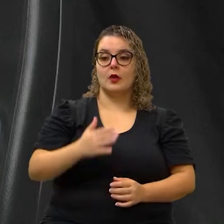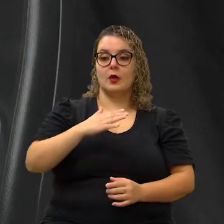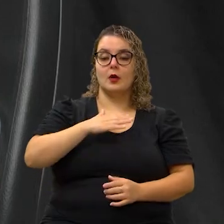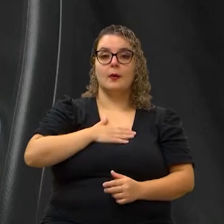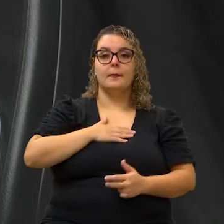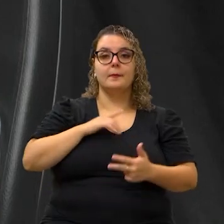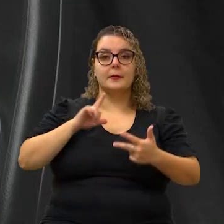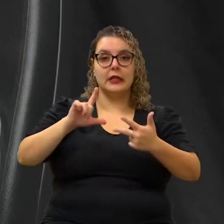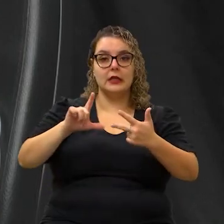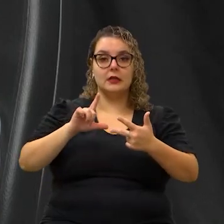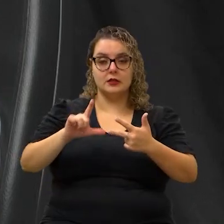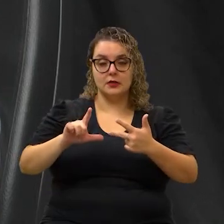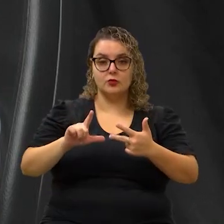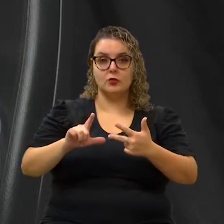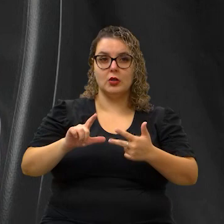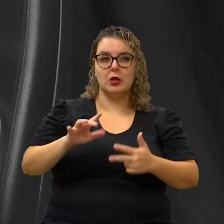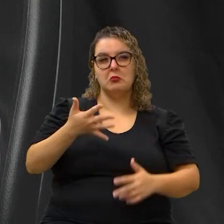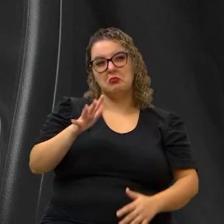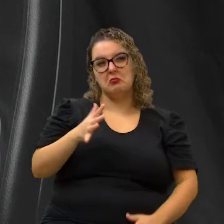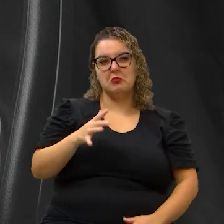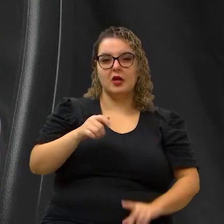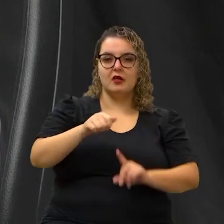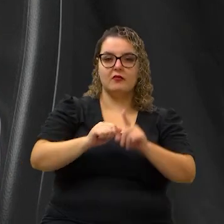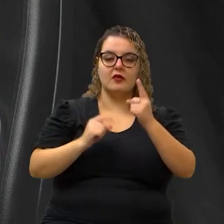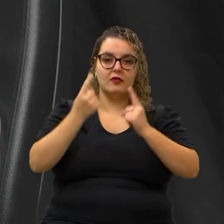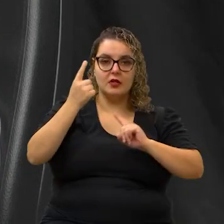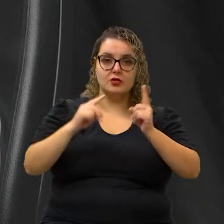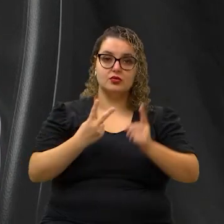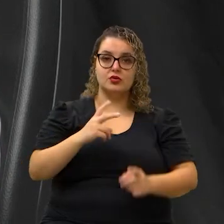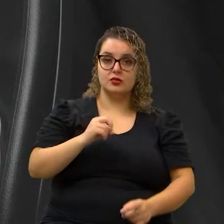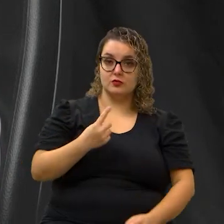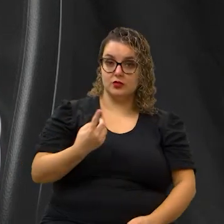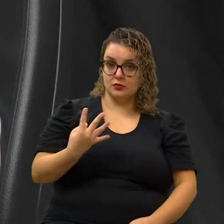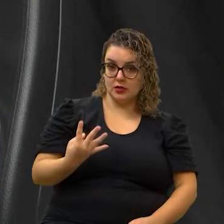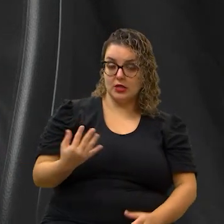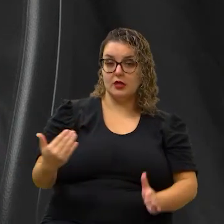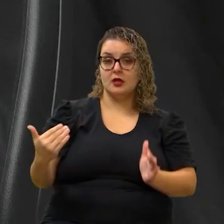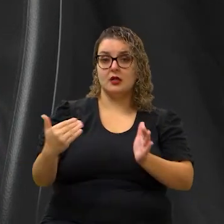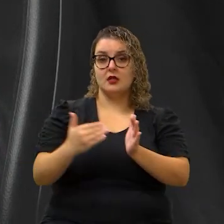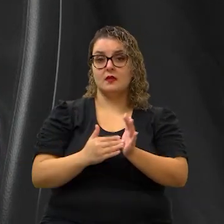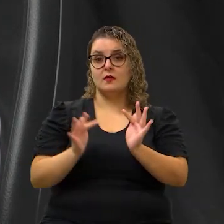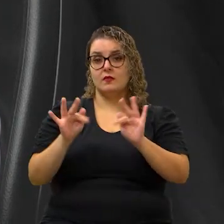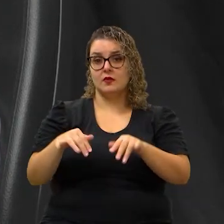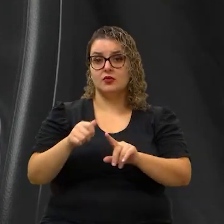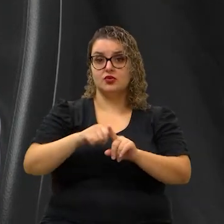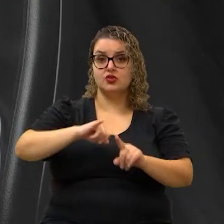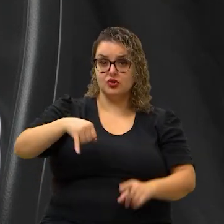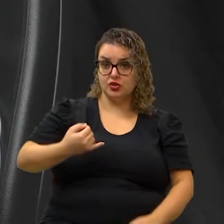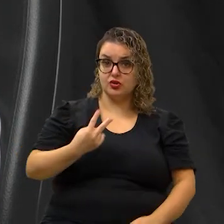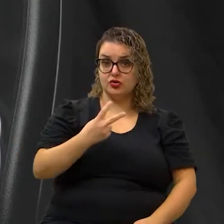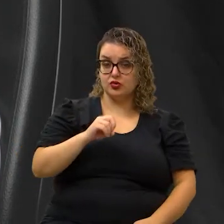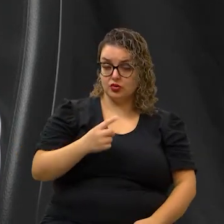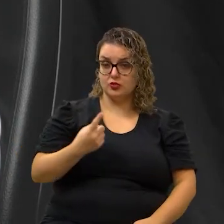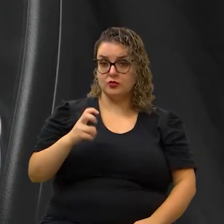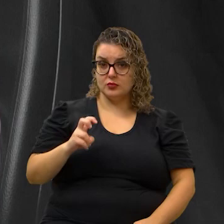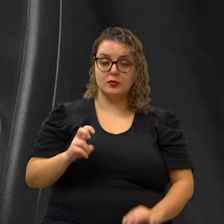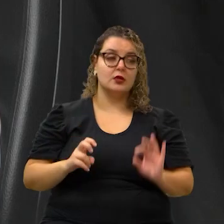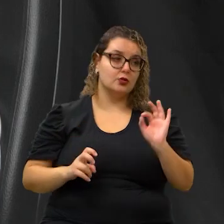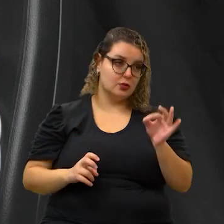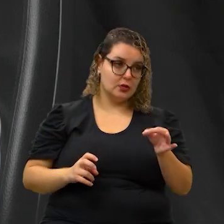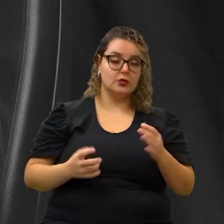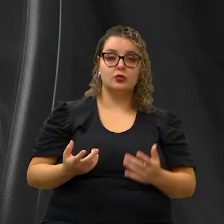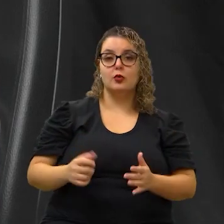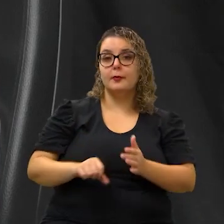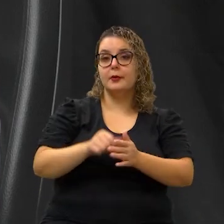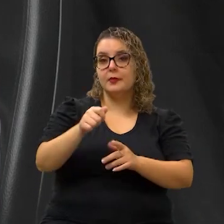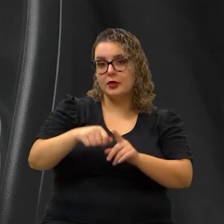voltei, a legislatura minha, eu entro mais ou menos em fevereiro de 2014 e vou até a final de janeiro de